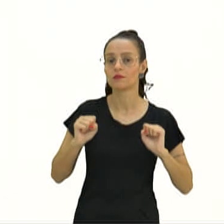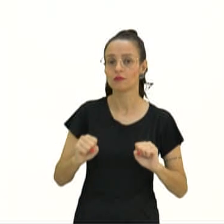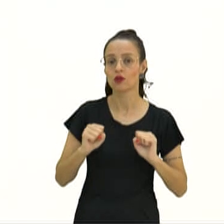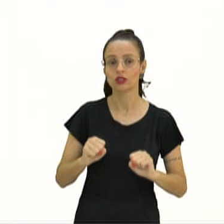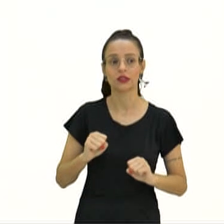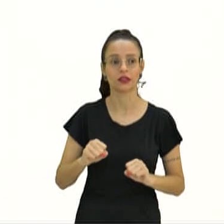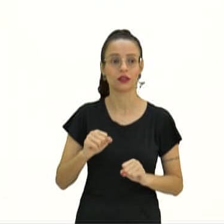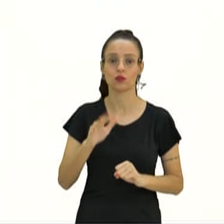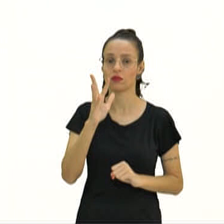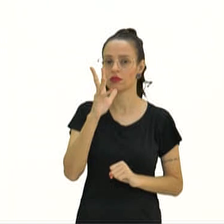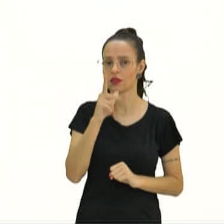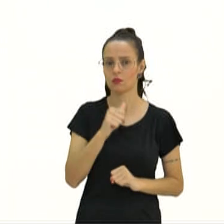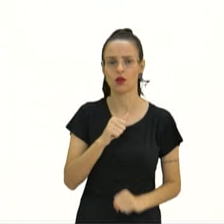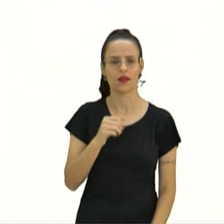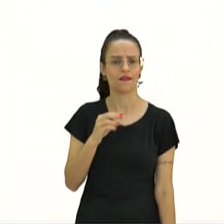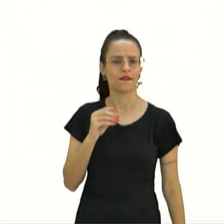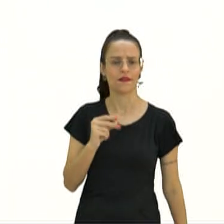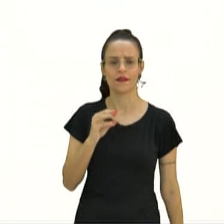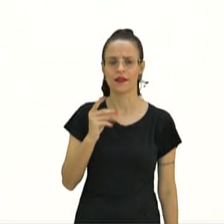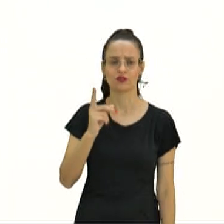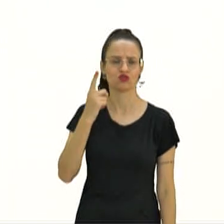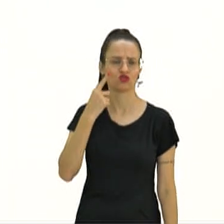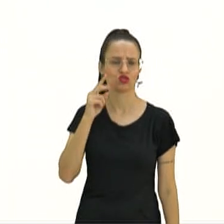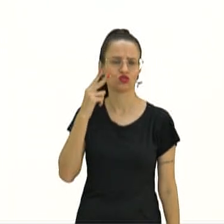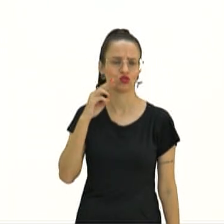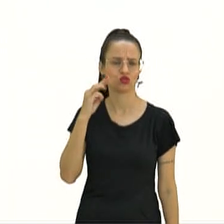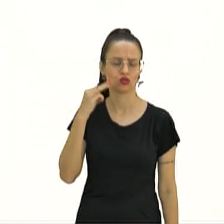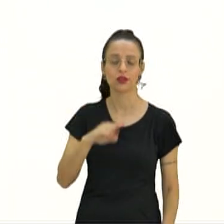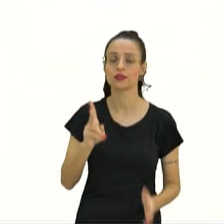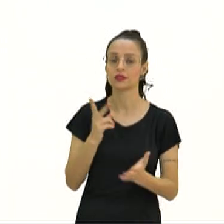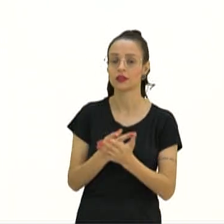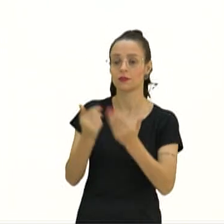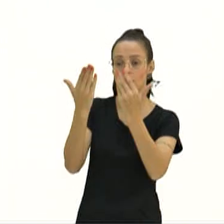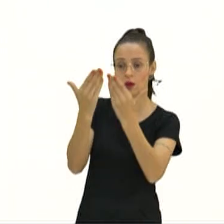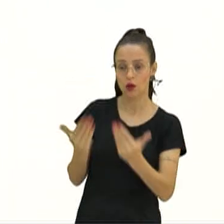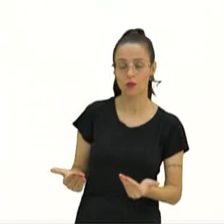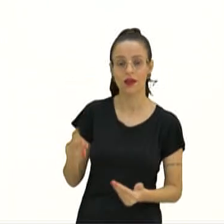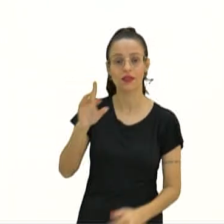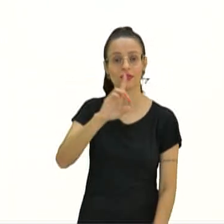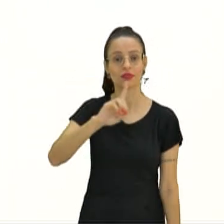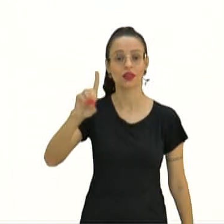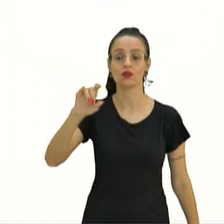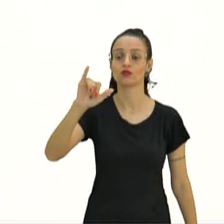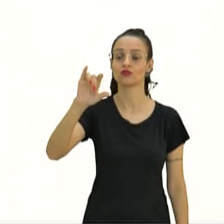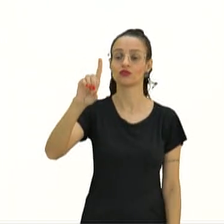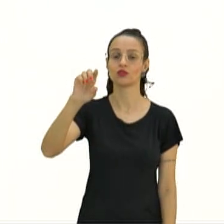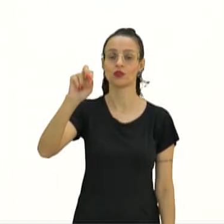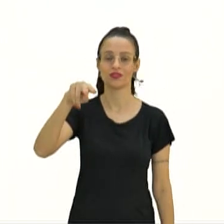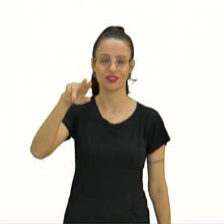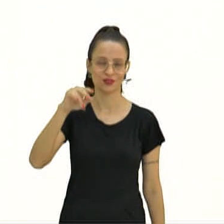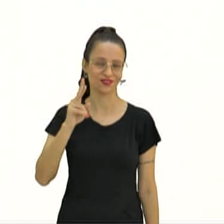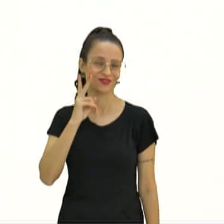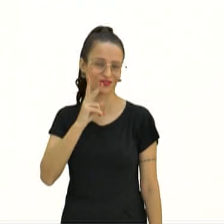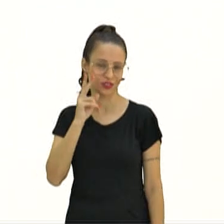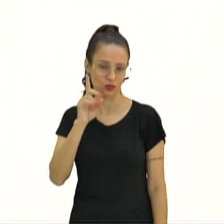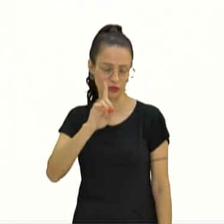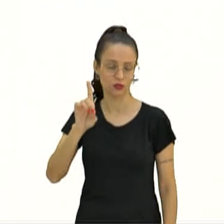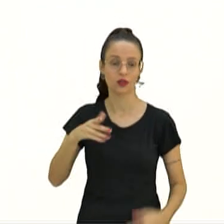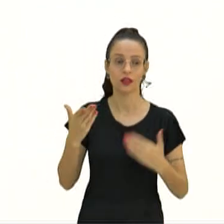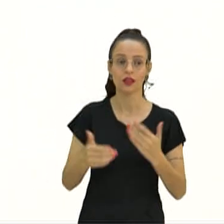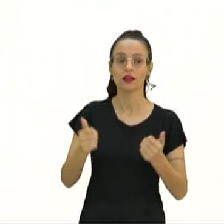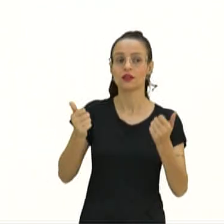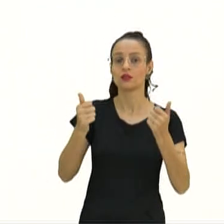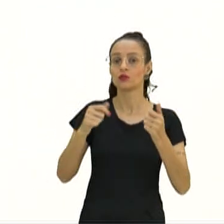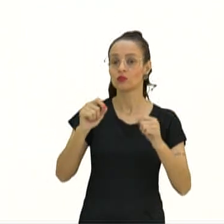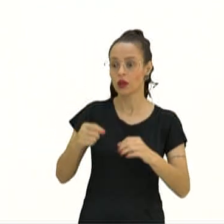durar vários dias, imagina isso, sempre homenageando o deus Dionísio. Os espetáculos eram realizados após